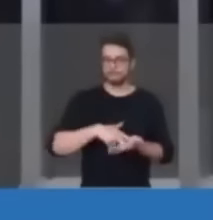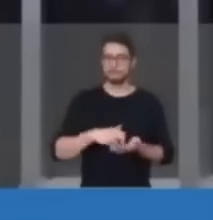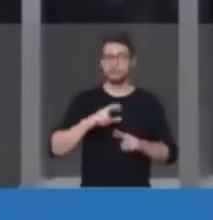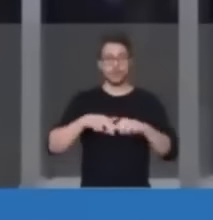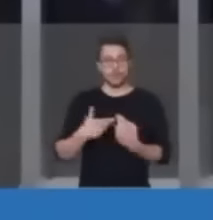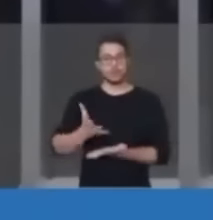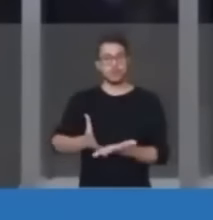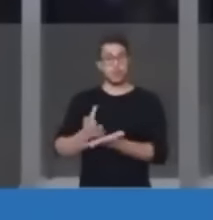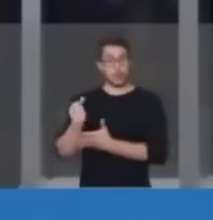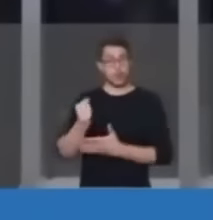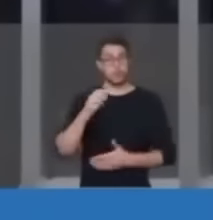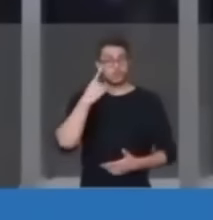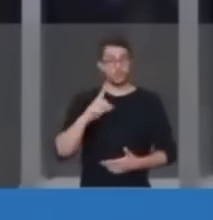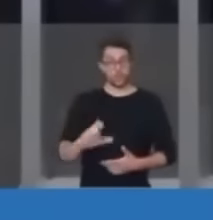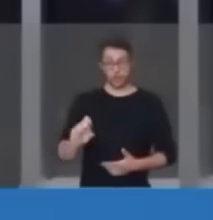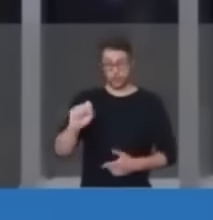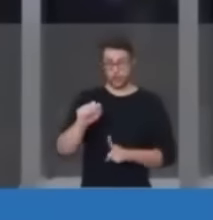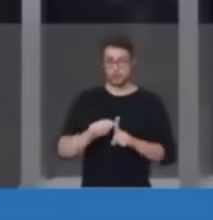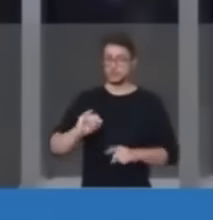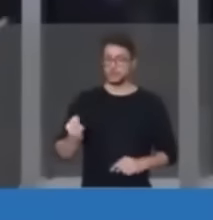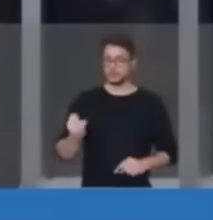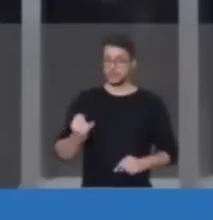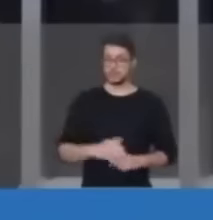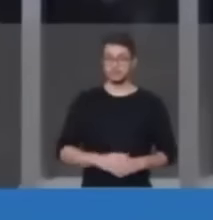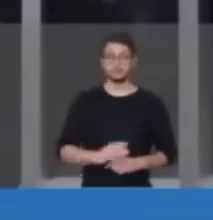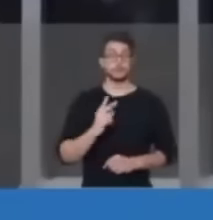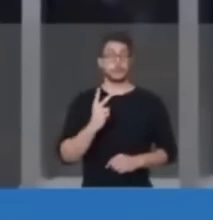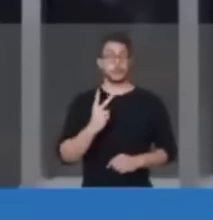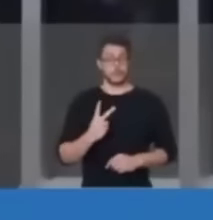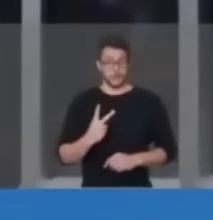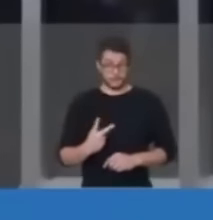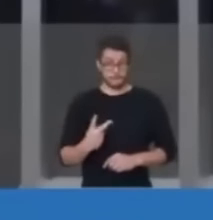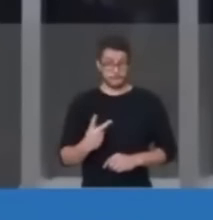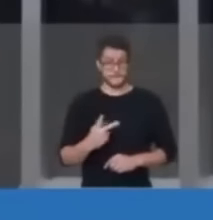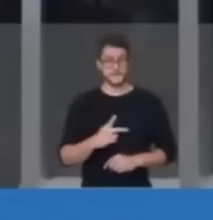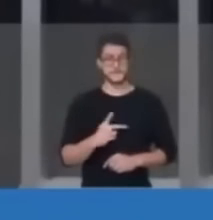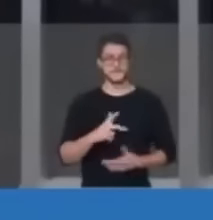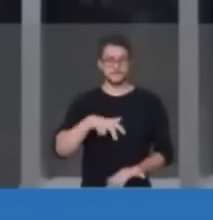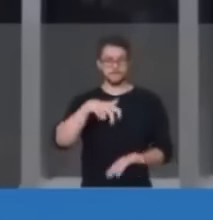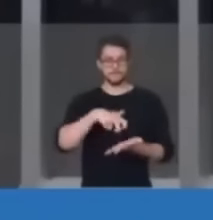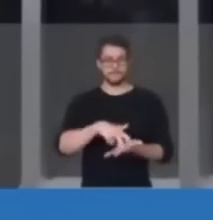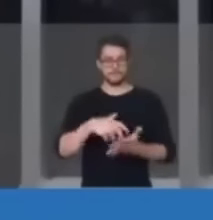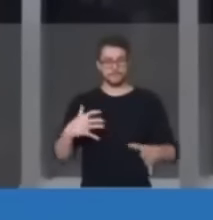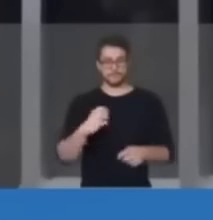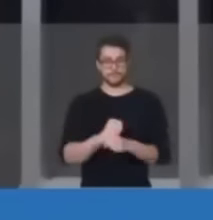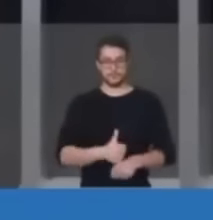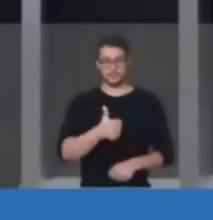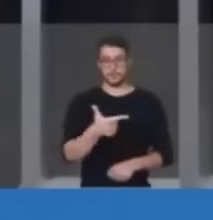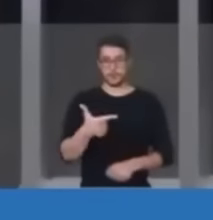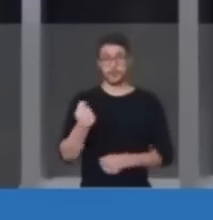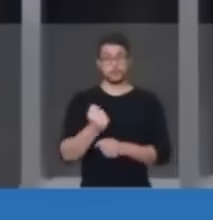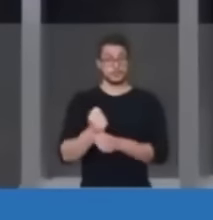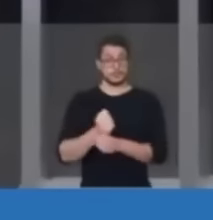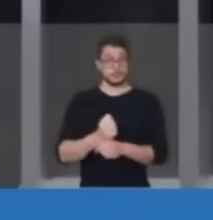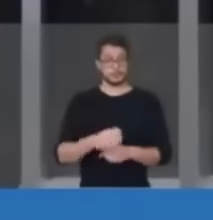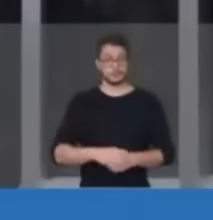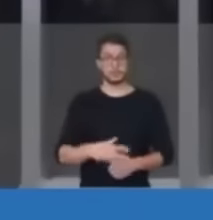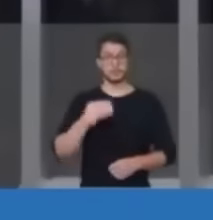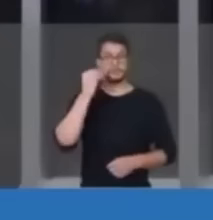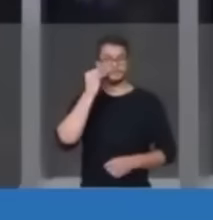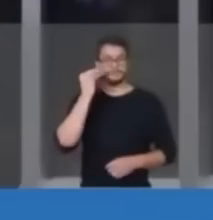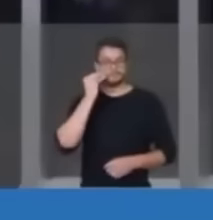janeiro sendo que dois vão ter 12 anos de cadeia por tentar tomar o poder alegando